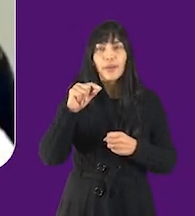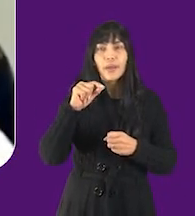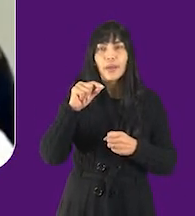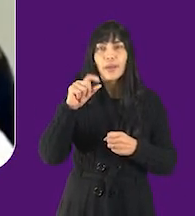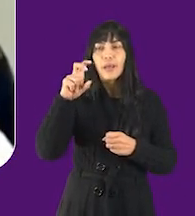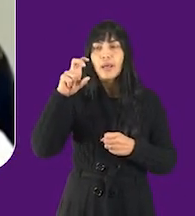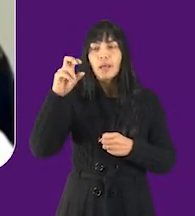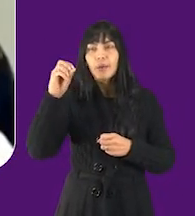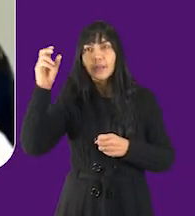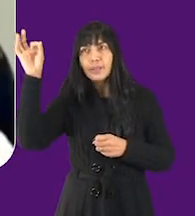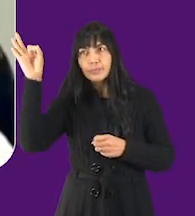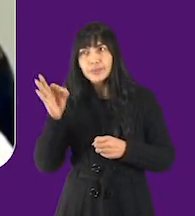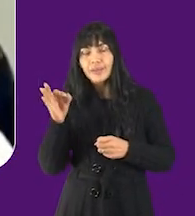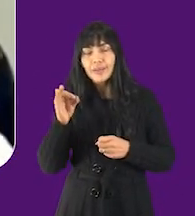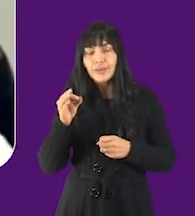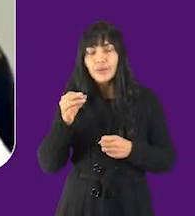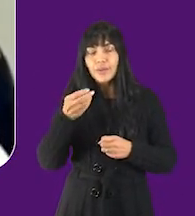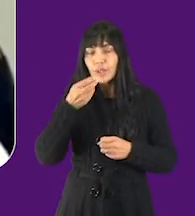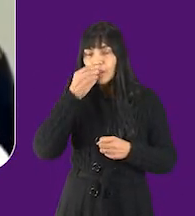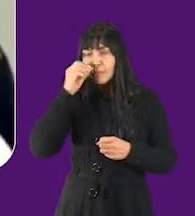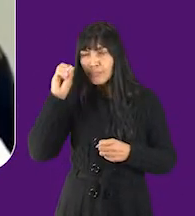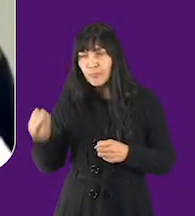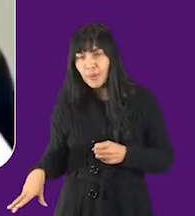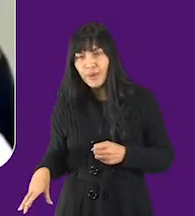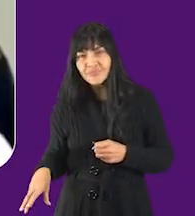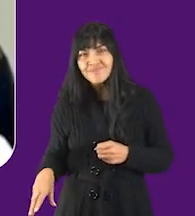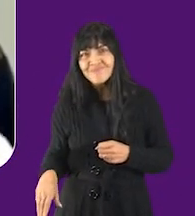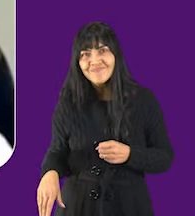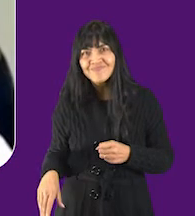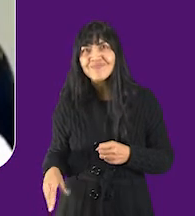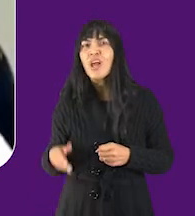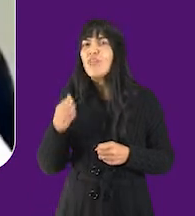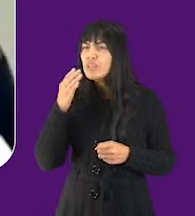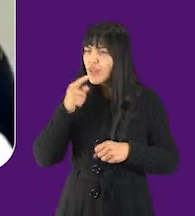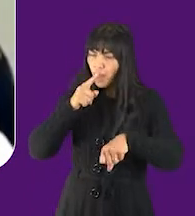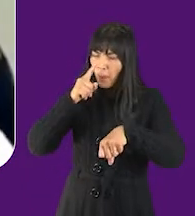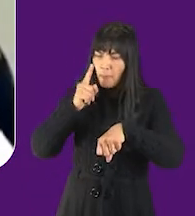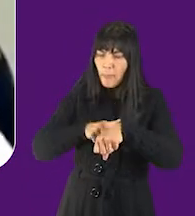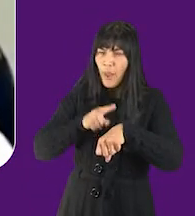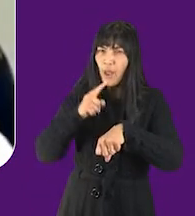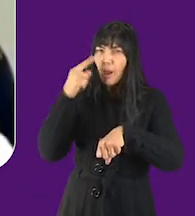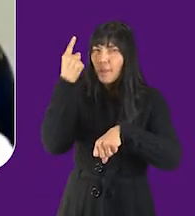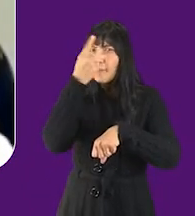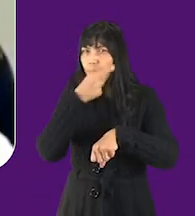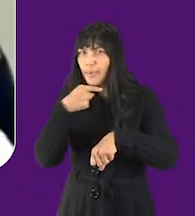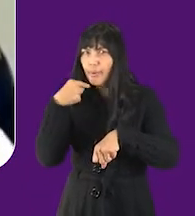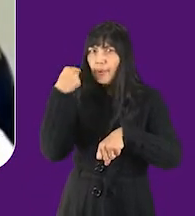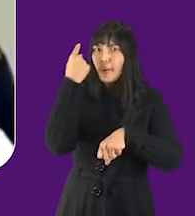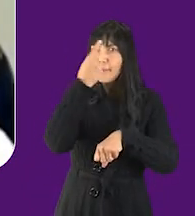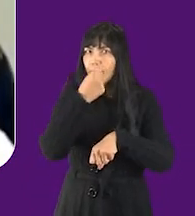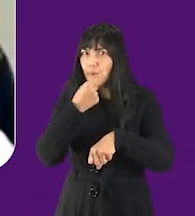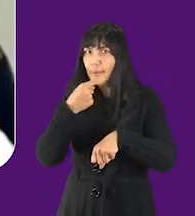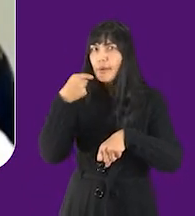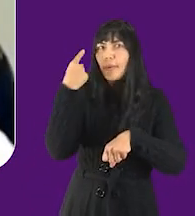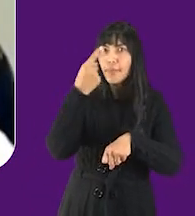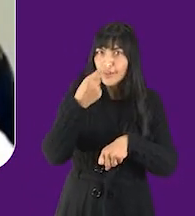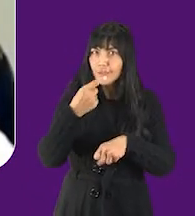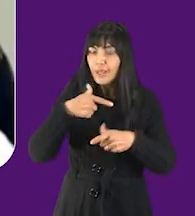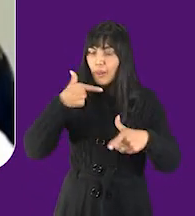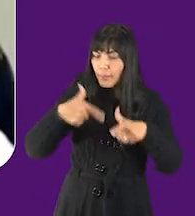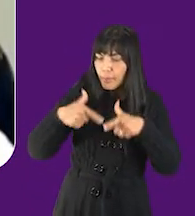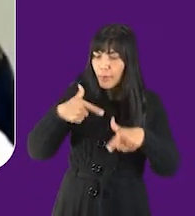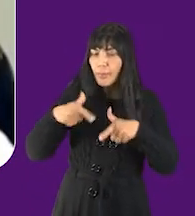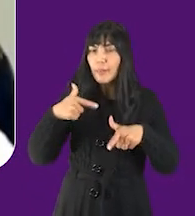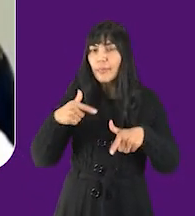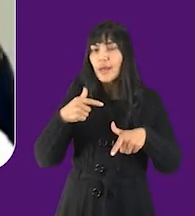metade as perdas em nossas fábricas. Isso significa horas e horas de retrabalho e toneladas de